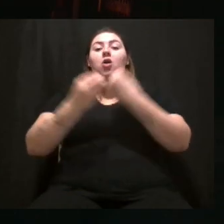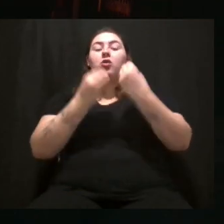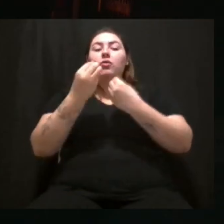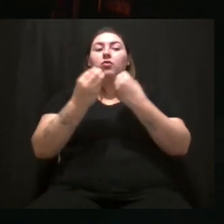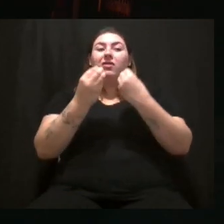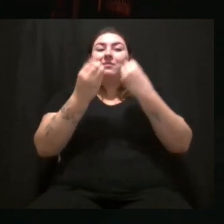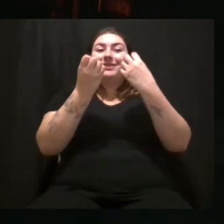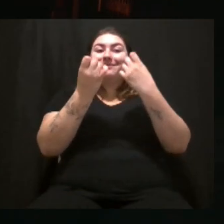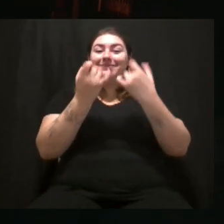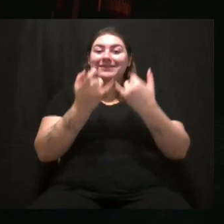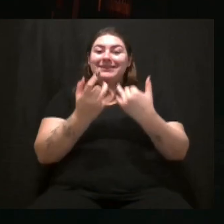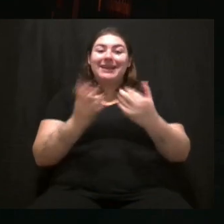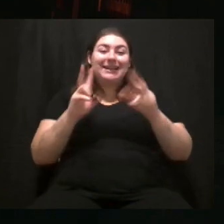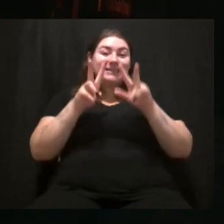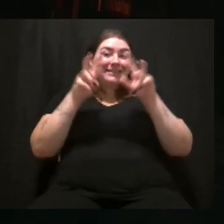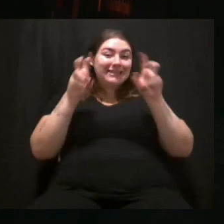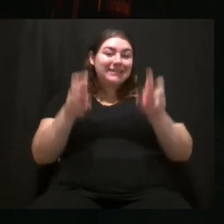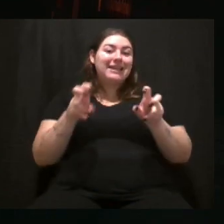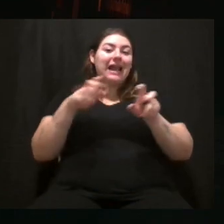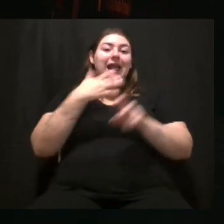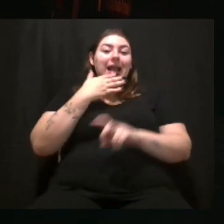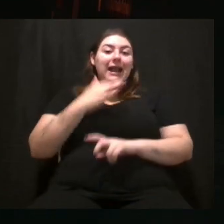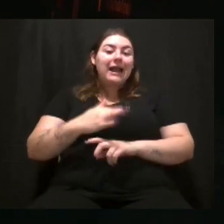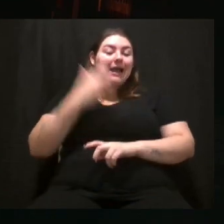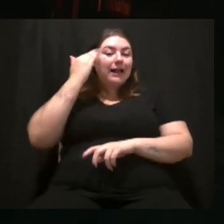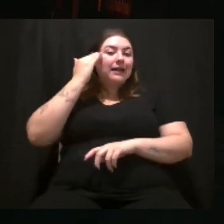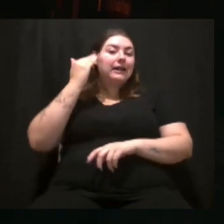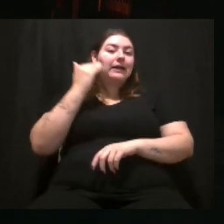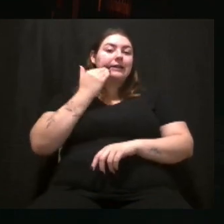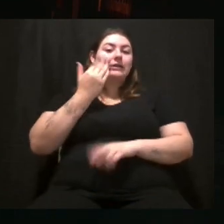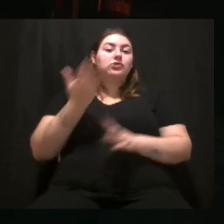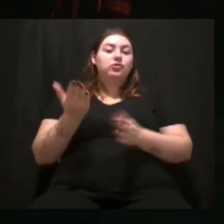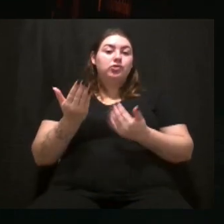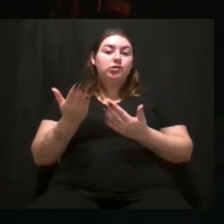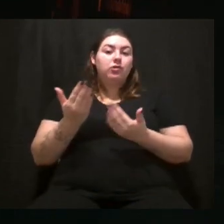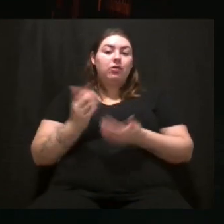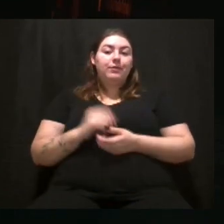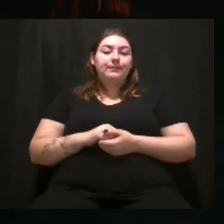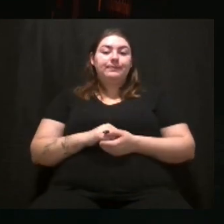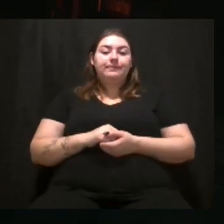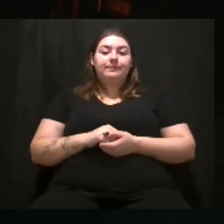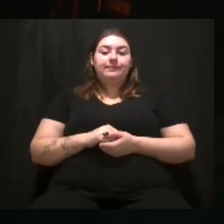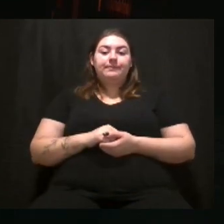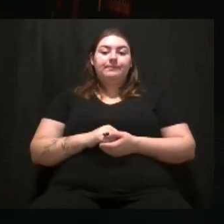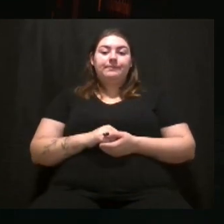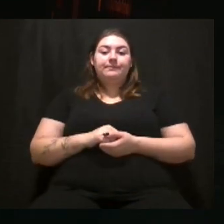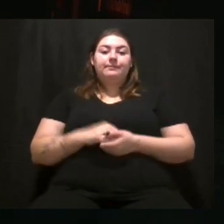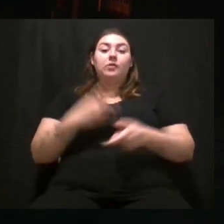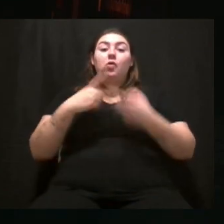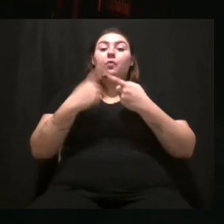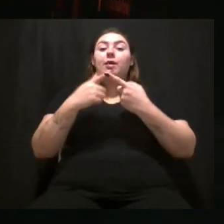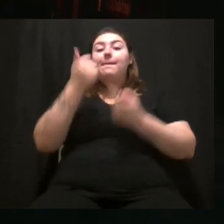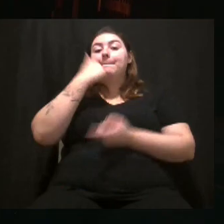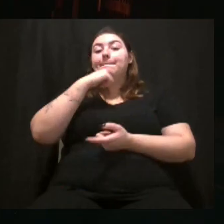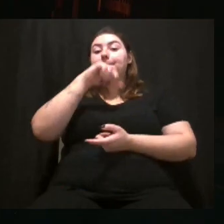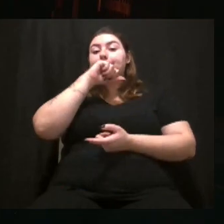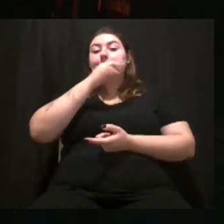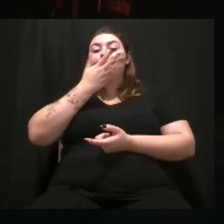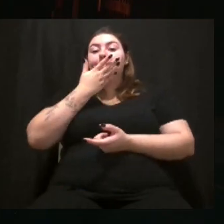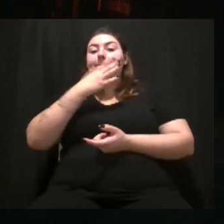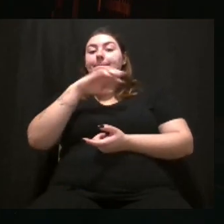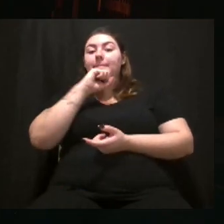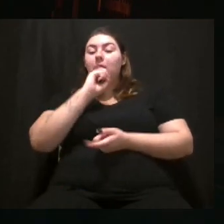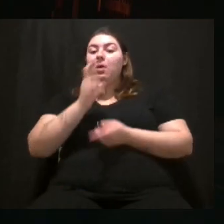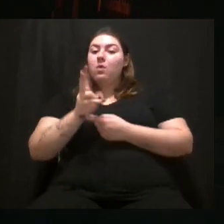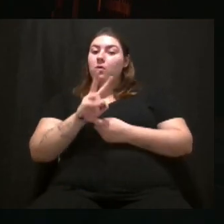né, com a sua criança, o seu adolescente, o seu jovem, enfim, porque o pai, a mãe ou o cuidador pode ter um pouquinho